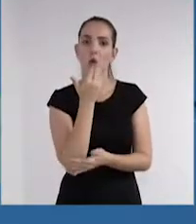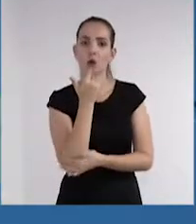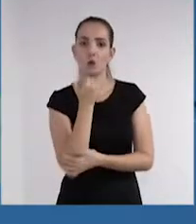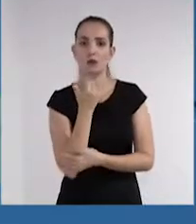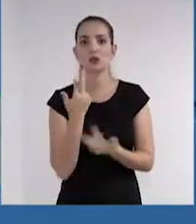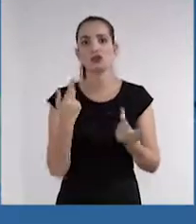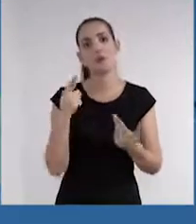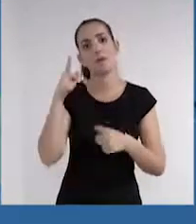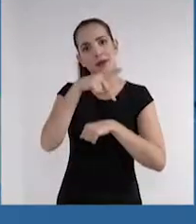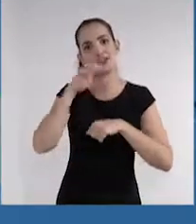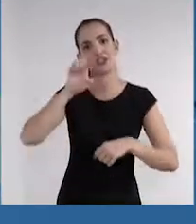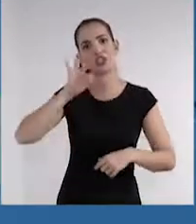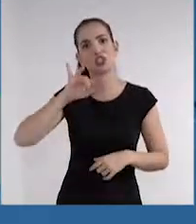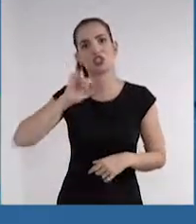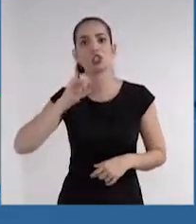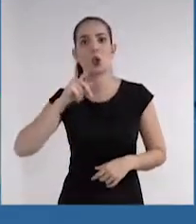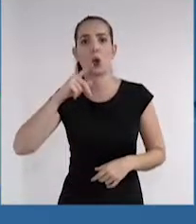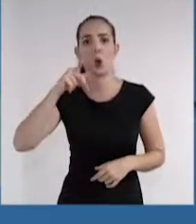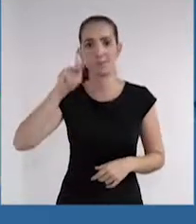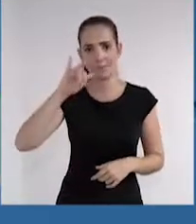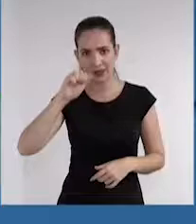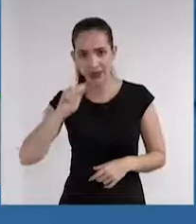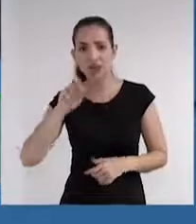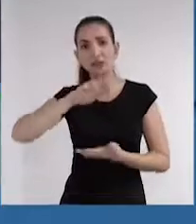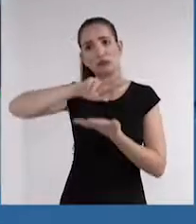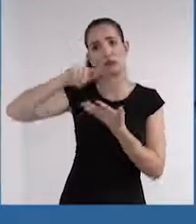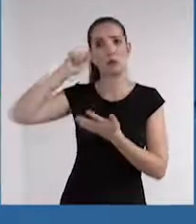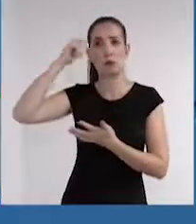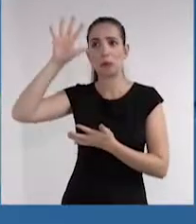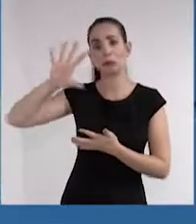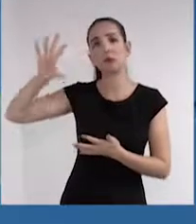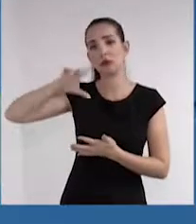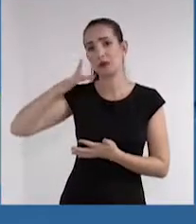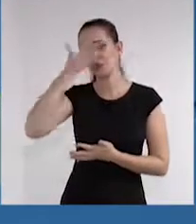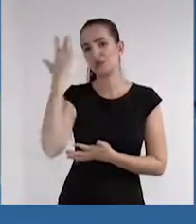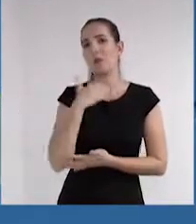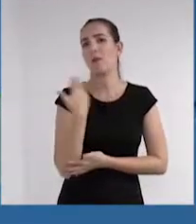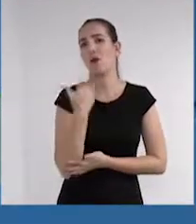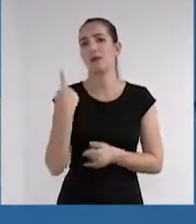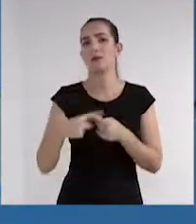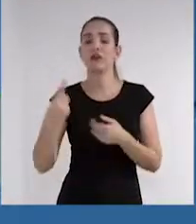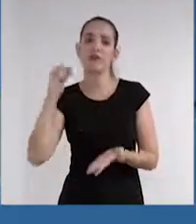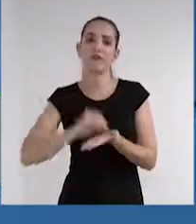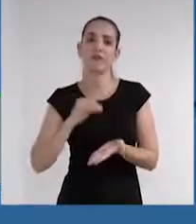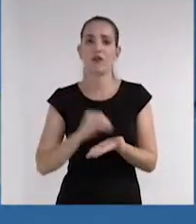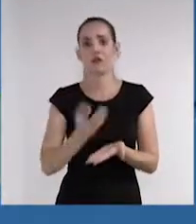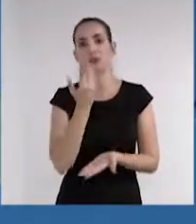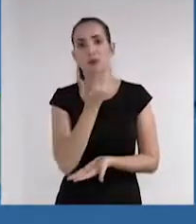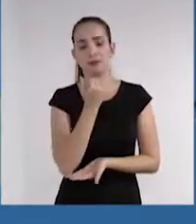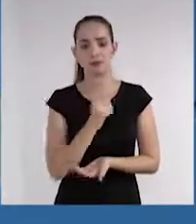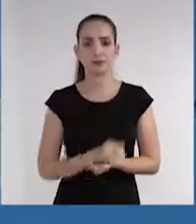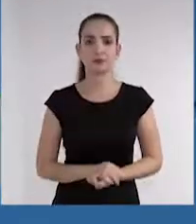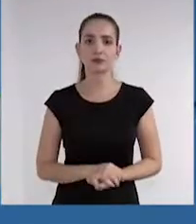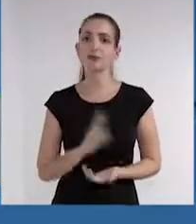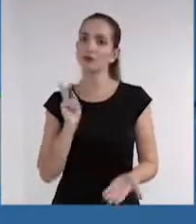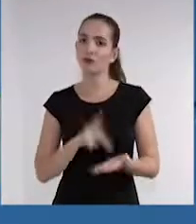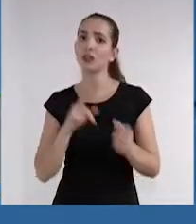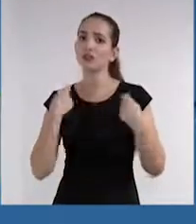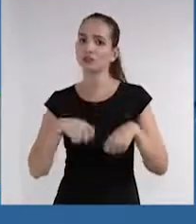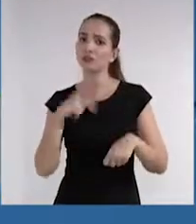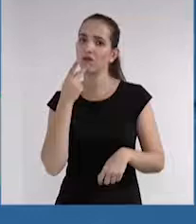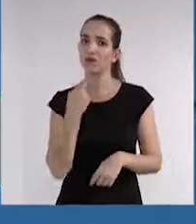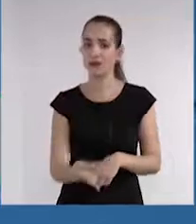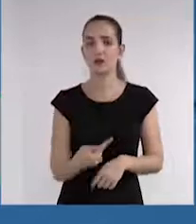a Etiópia e tantos outros países, que as pessoas vivem morrendo lá por falta de alimentação. Então, a verdade tem que ser